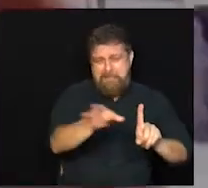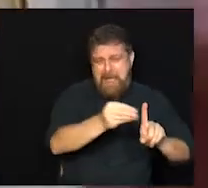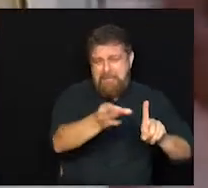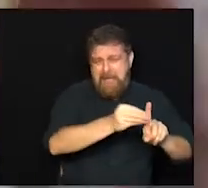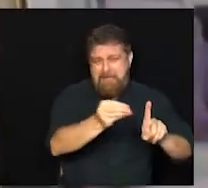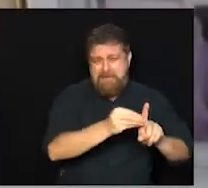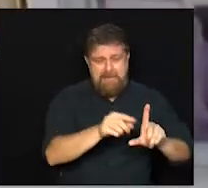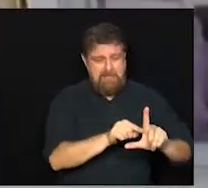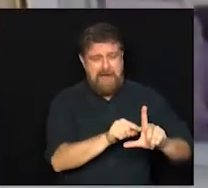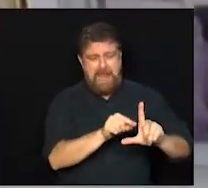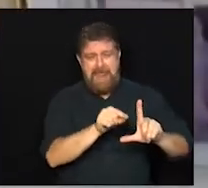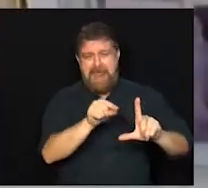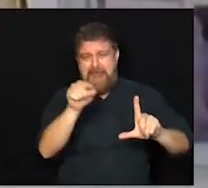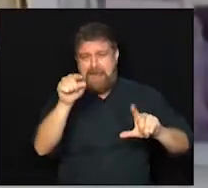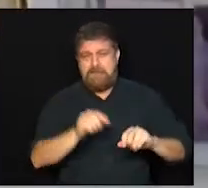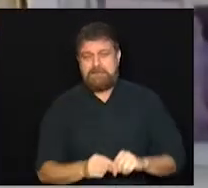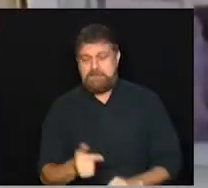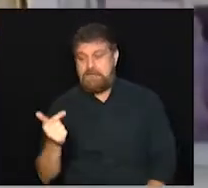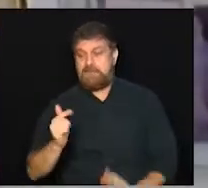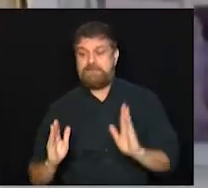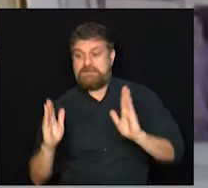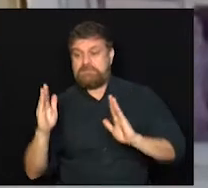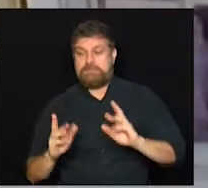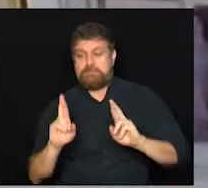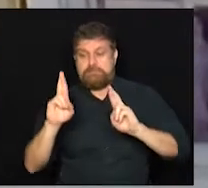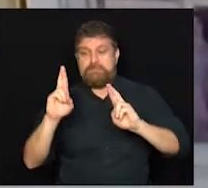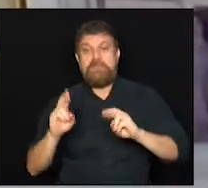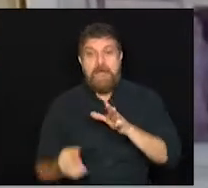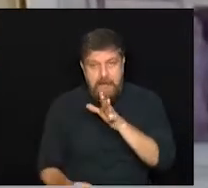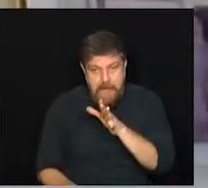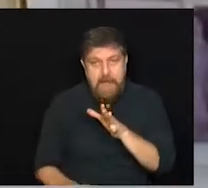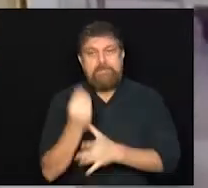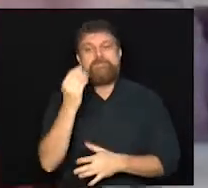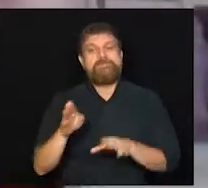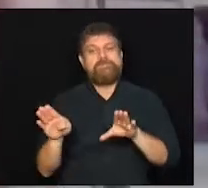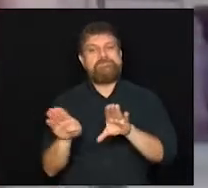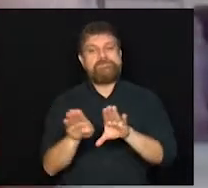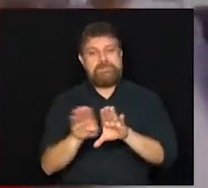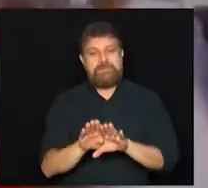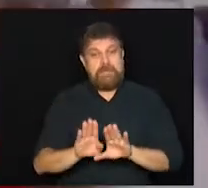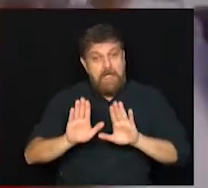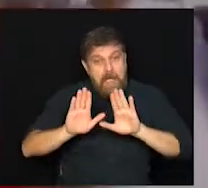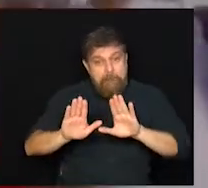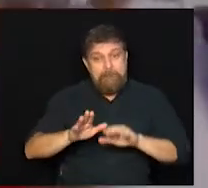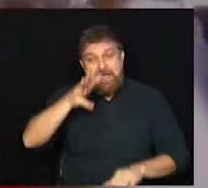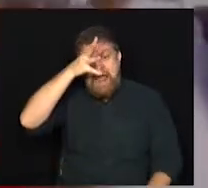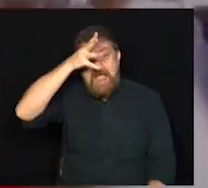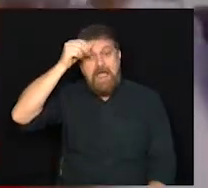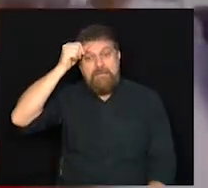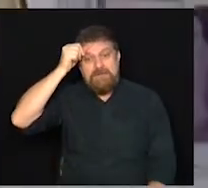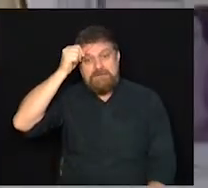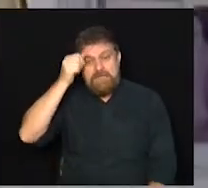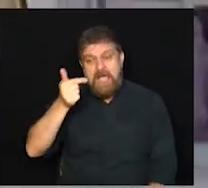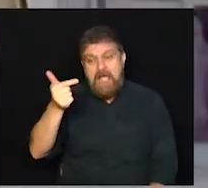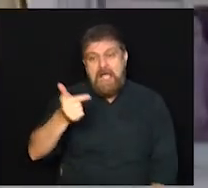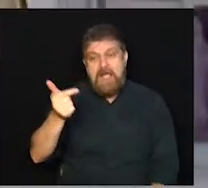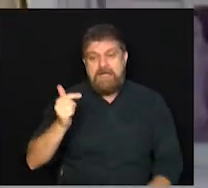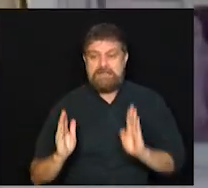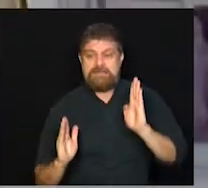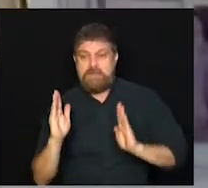tinha a expectativa de que a segunda onda não acontecesse. Ela aconteceu. Mas, no Amazonas, a segunda onda já